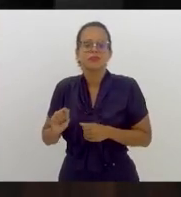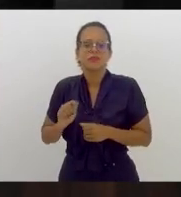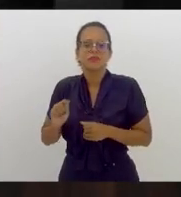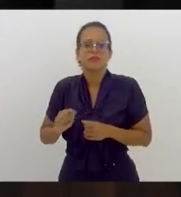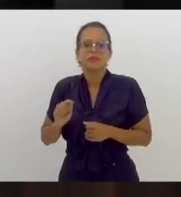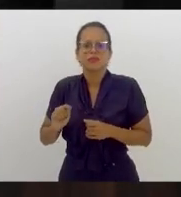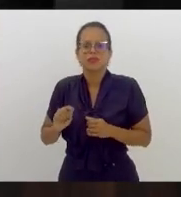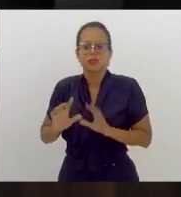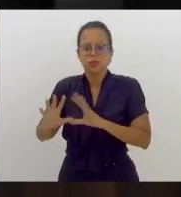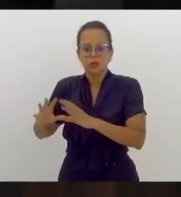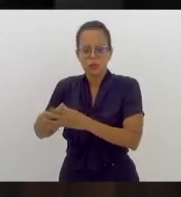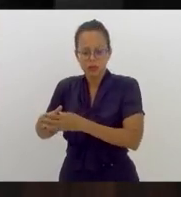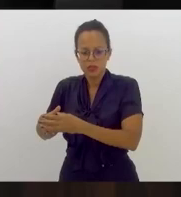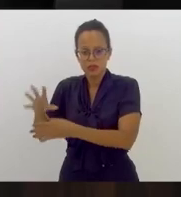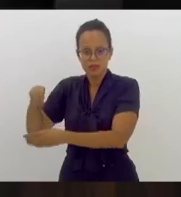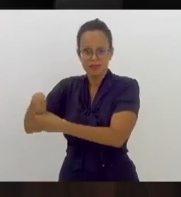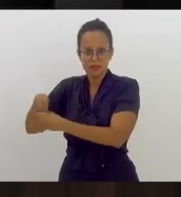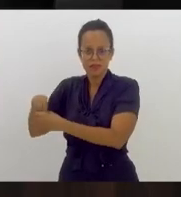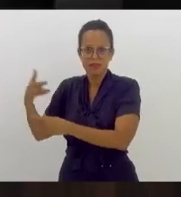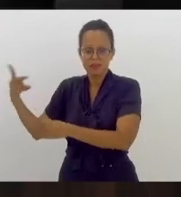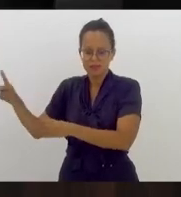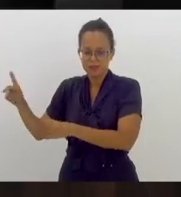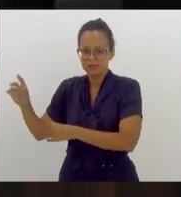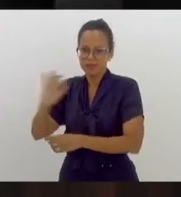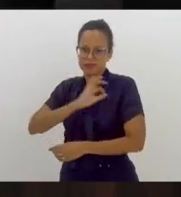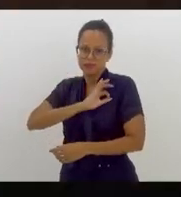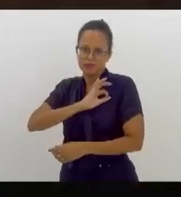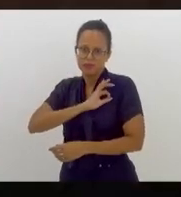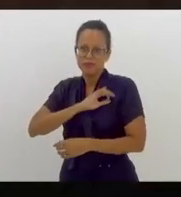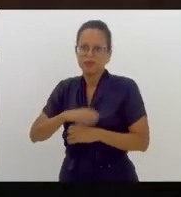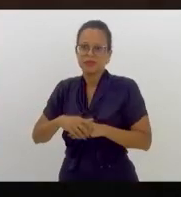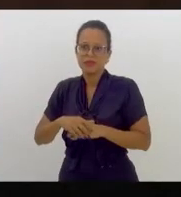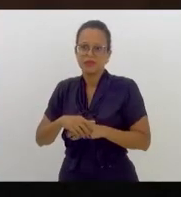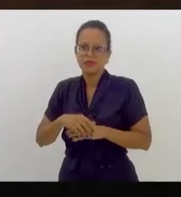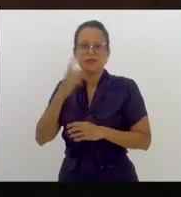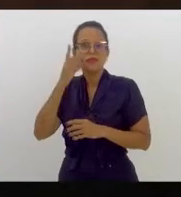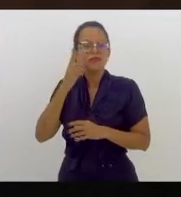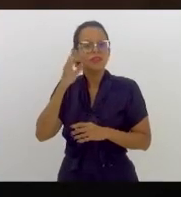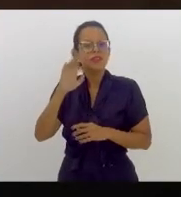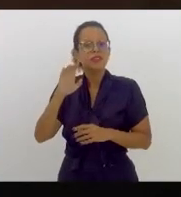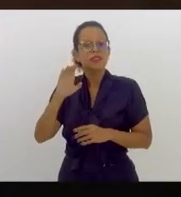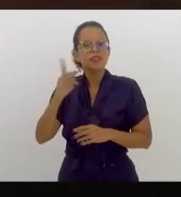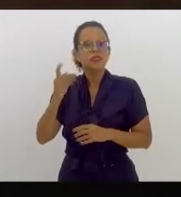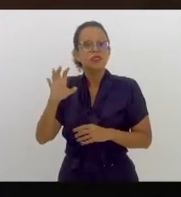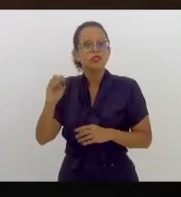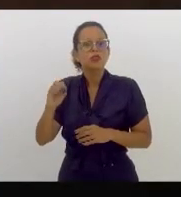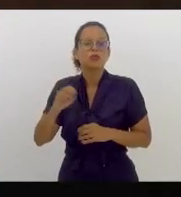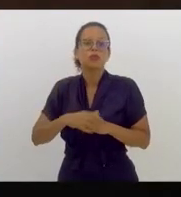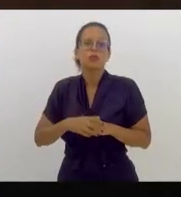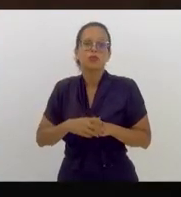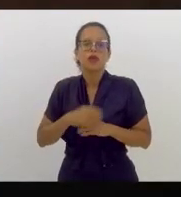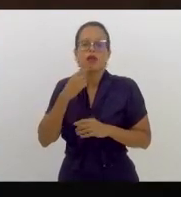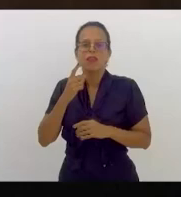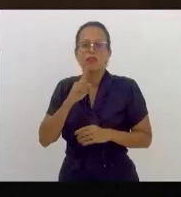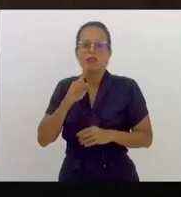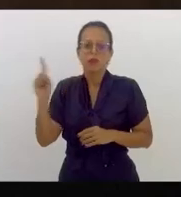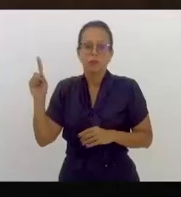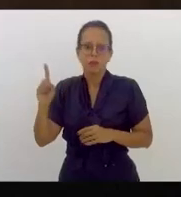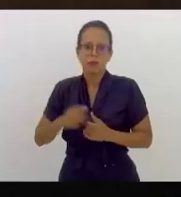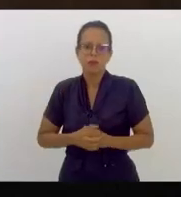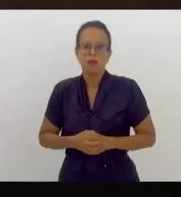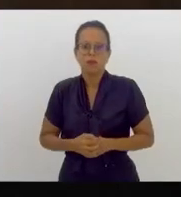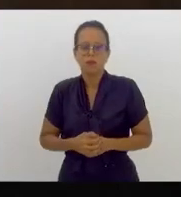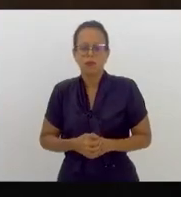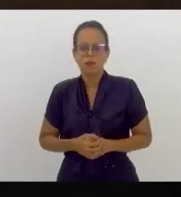aquela comissão interna da Polícia Militar. Deputado Chico Machado. Orientação pela liderança do governo é não, senhor presidente.